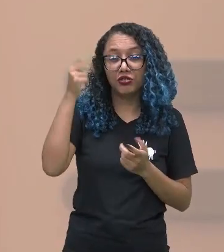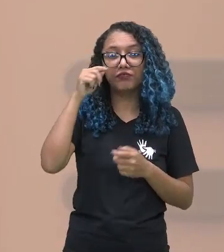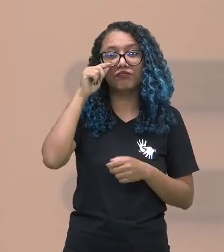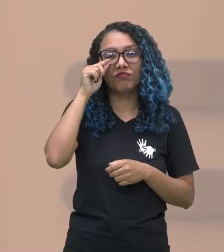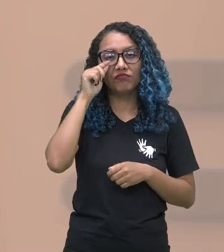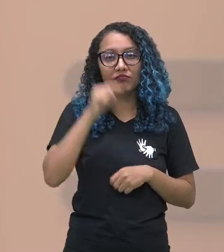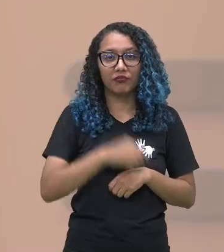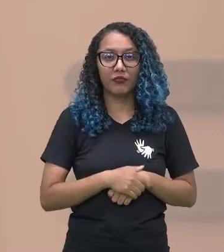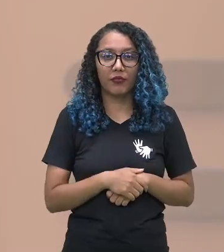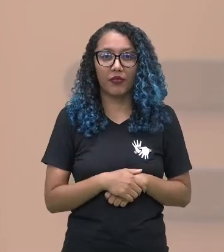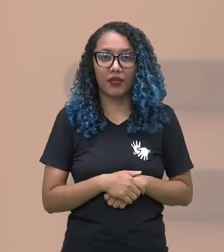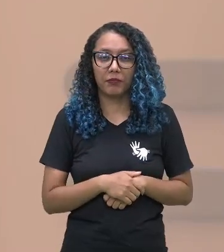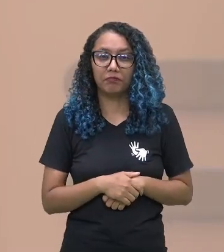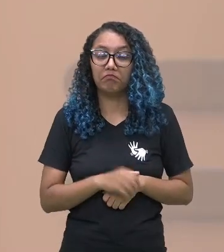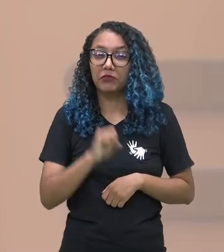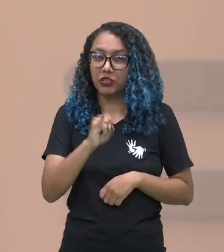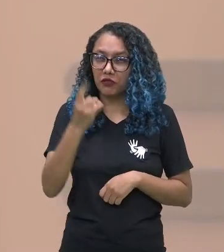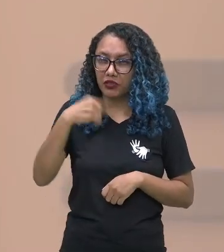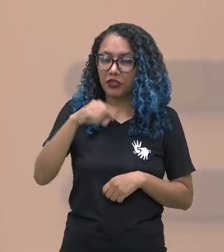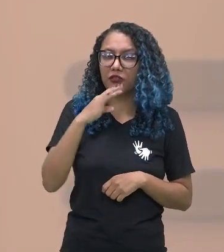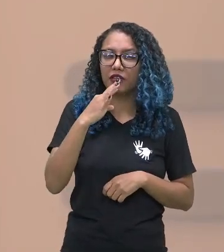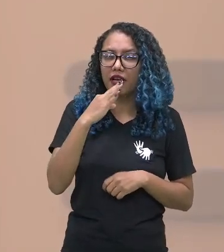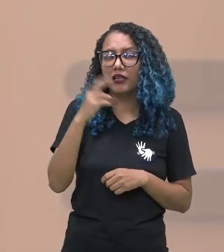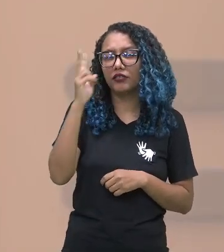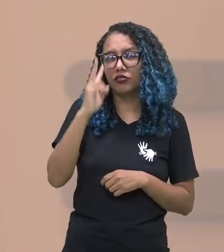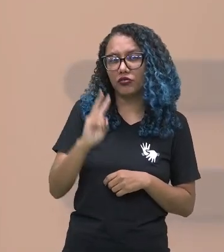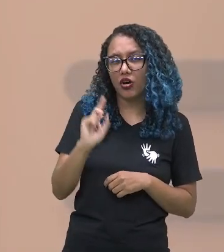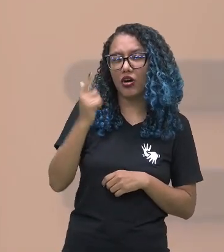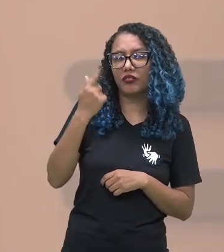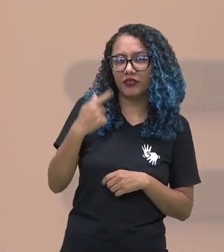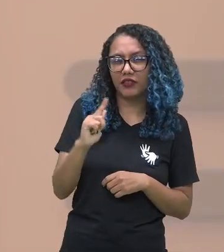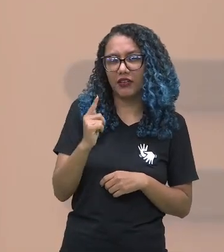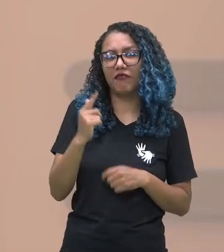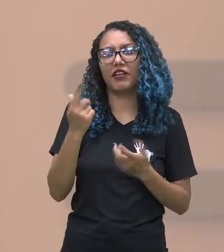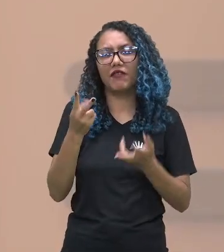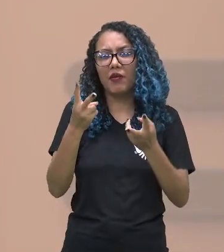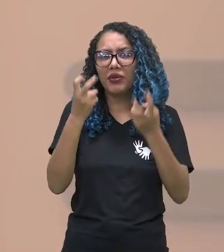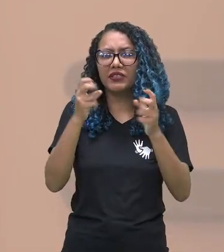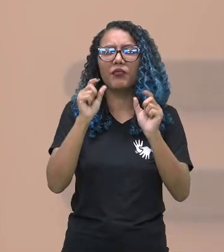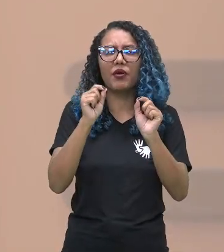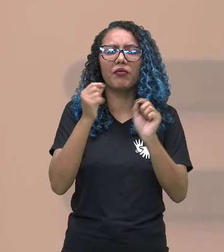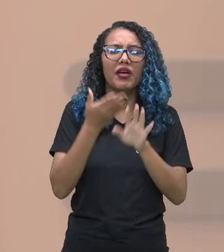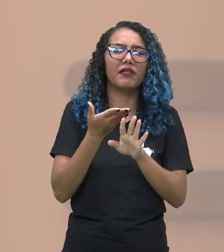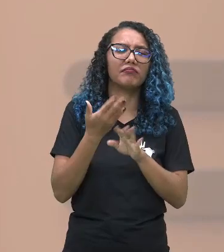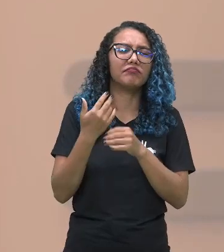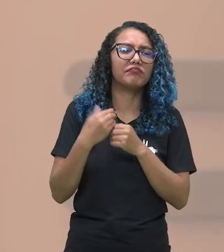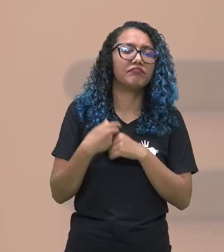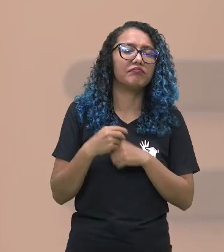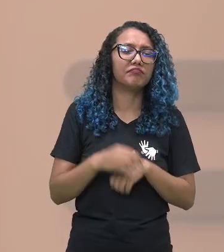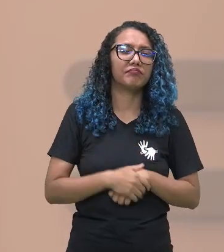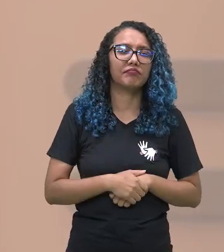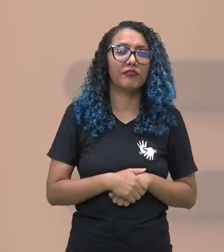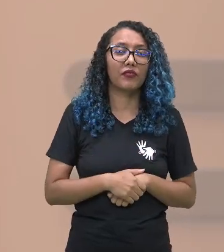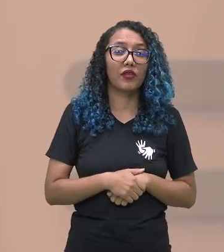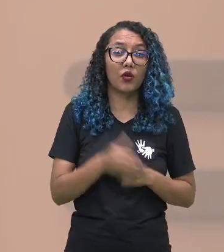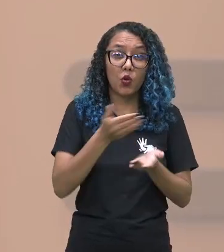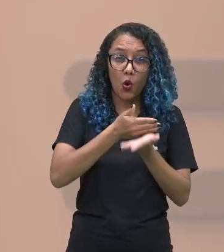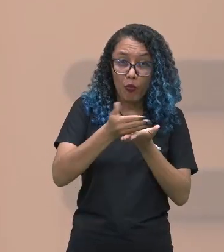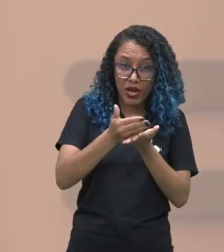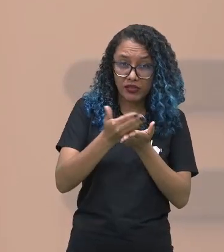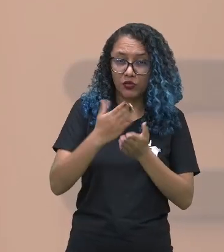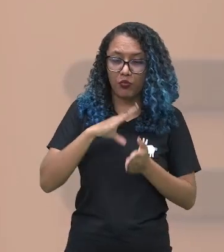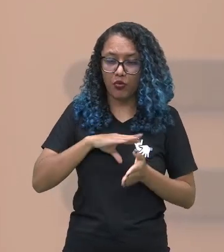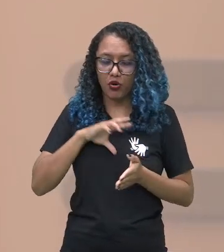conhecimentos historiográficos de vocês e ver que lá no início, em 1500, quando os portugueses aqui chegaram,